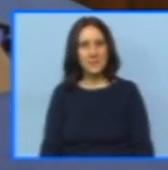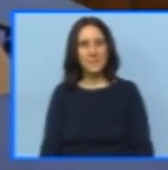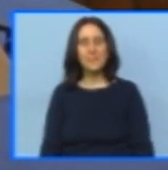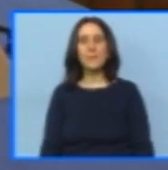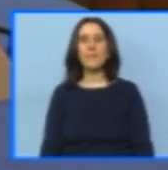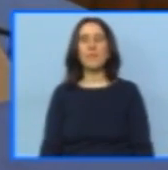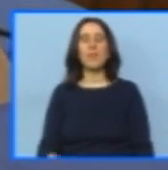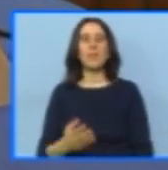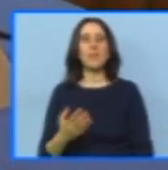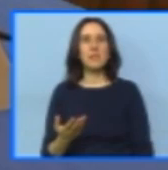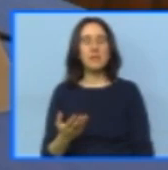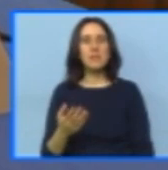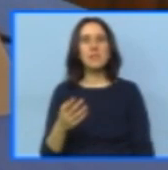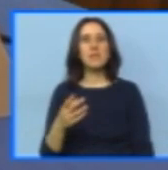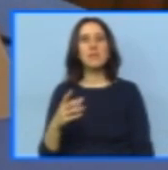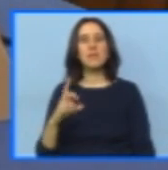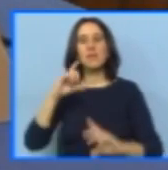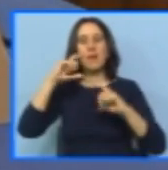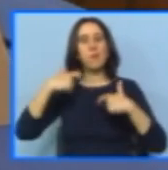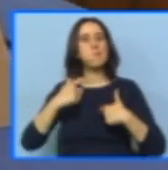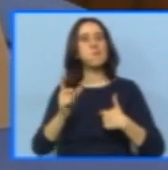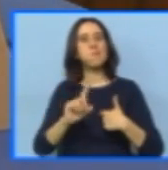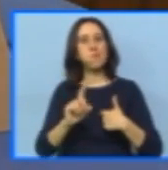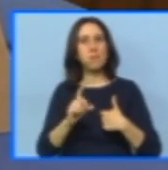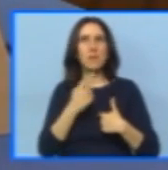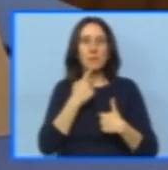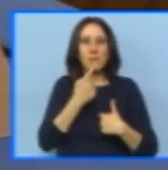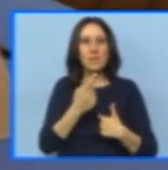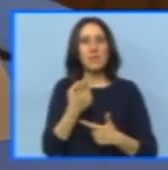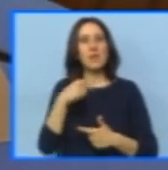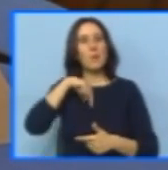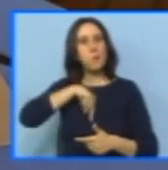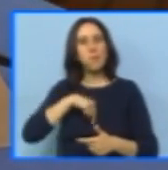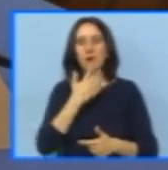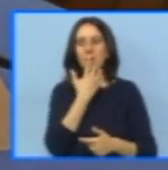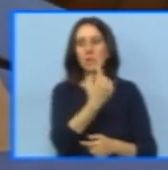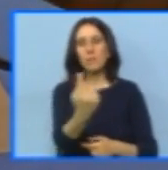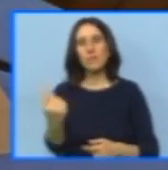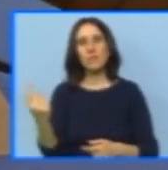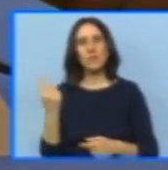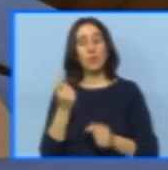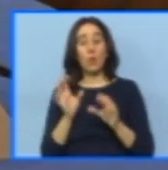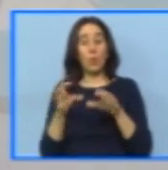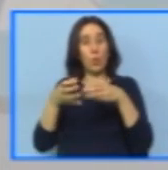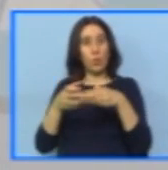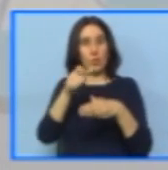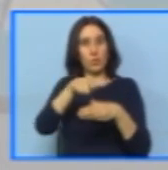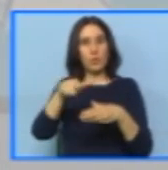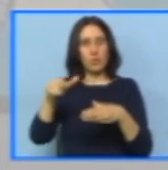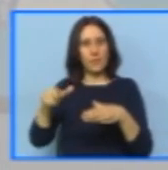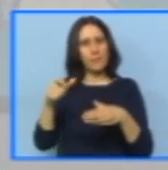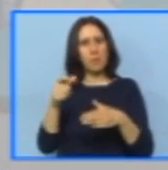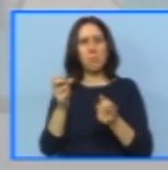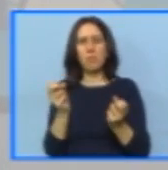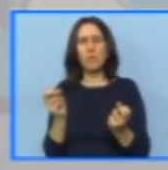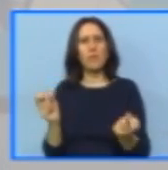de incontível, digamos assim, dentro de cada pessoa ou dentro de um pequenino grupo. É uma